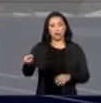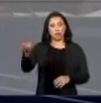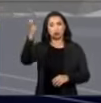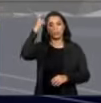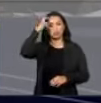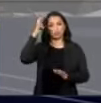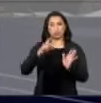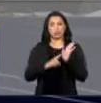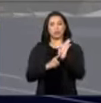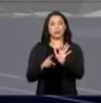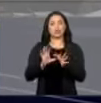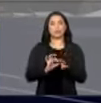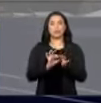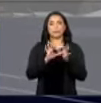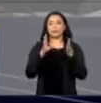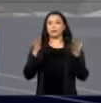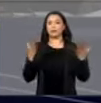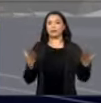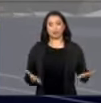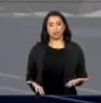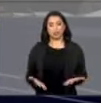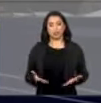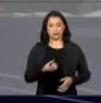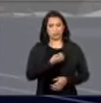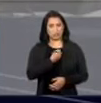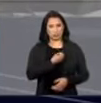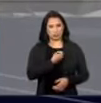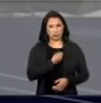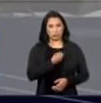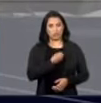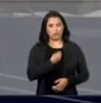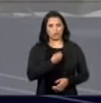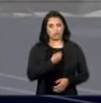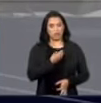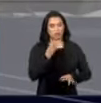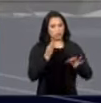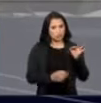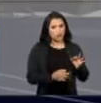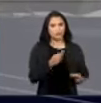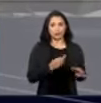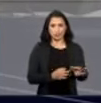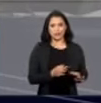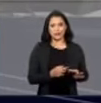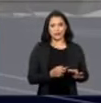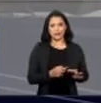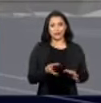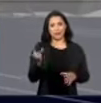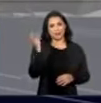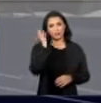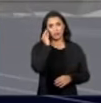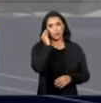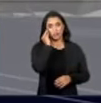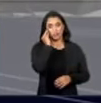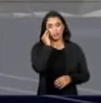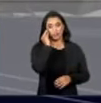a ideia de viver, de um viver justo que ela pretende experimentar. Os